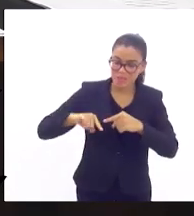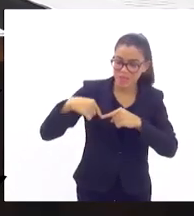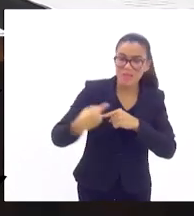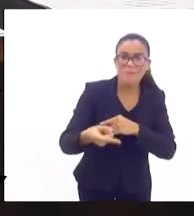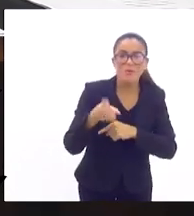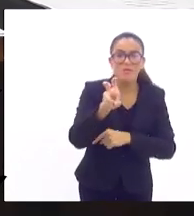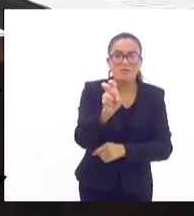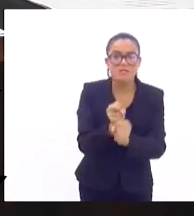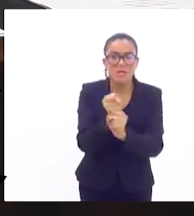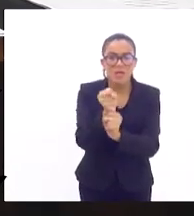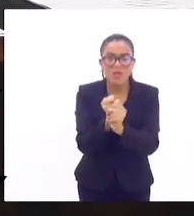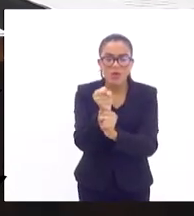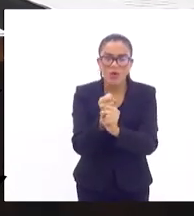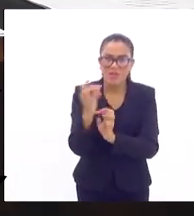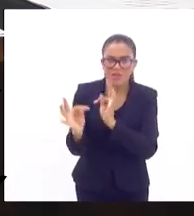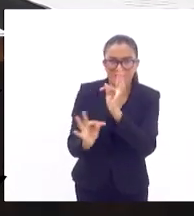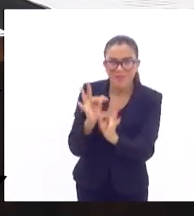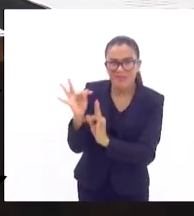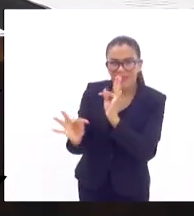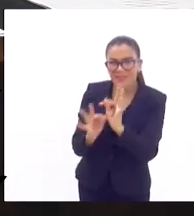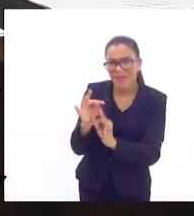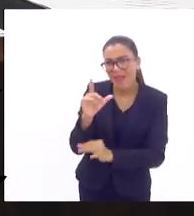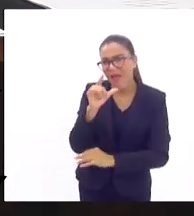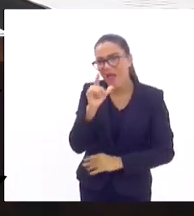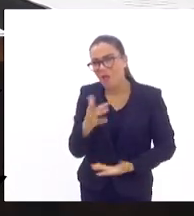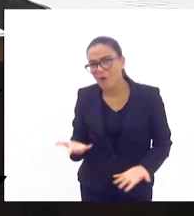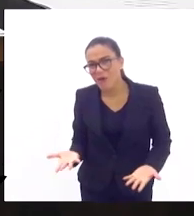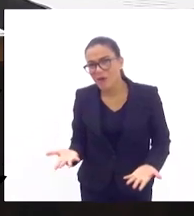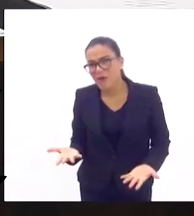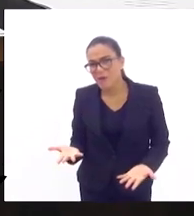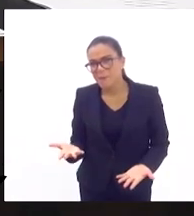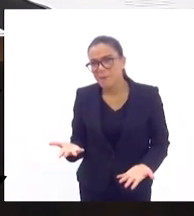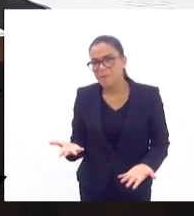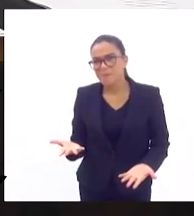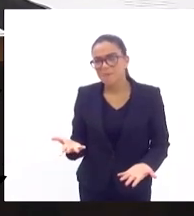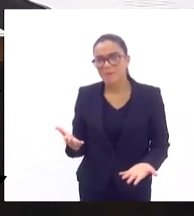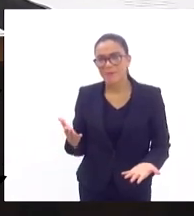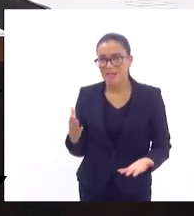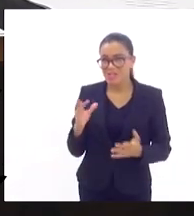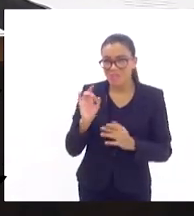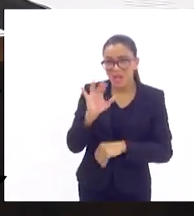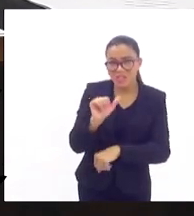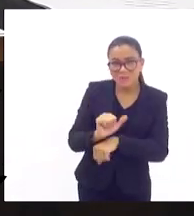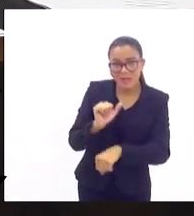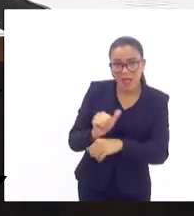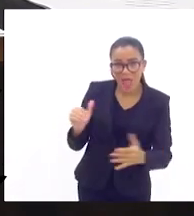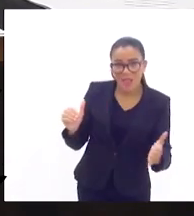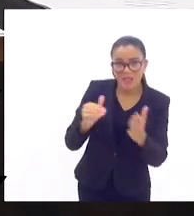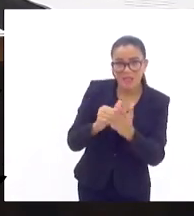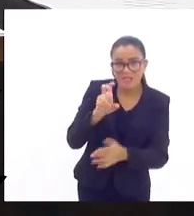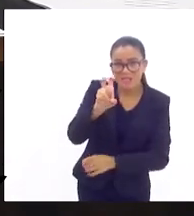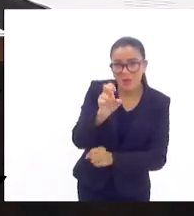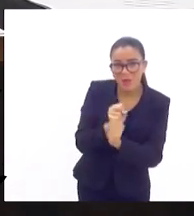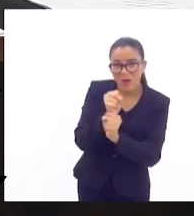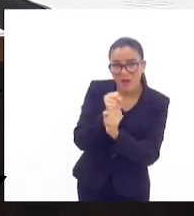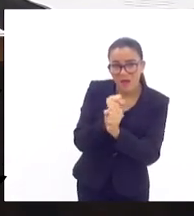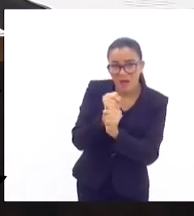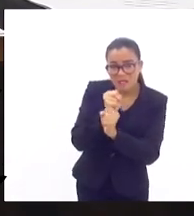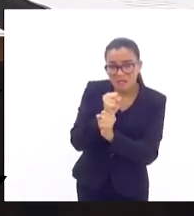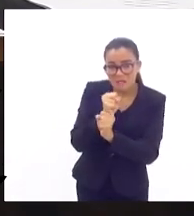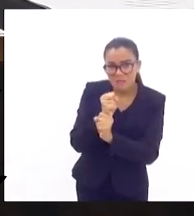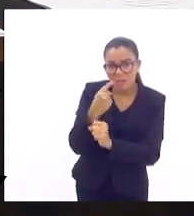que vocês vão começar a tratar de rede coletora. Até daqui a 5 anos que eles vão começar a fazer rede coletora. Enquanto